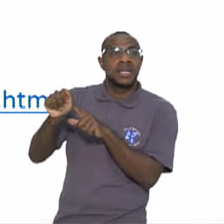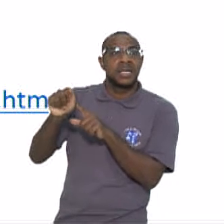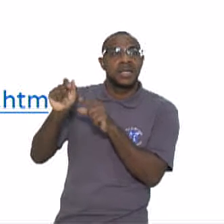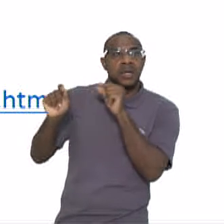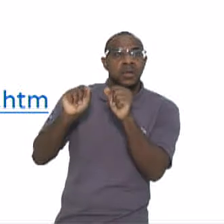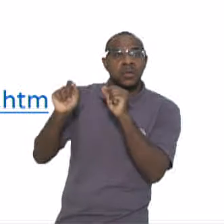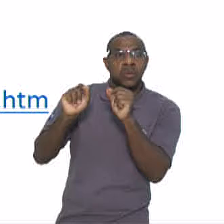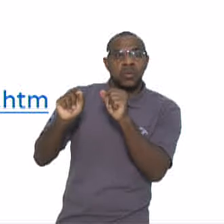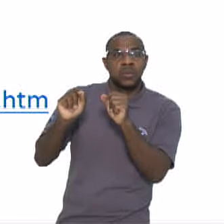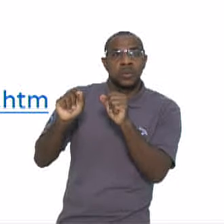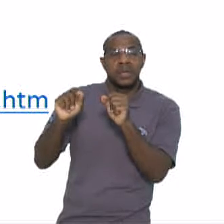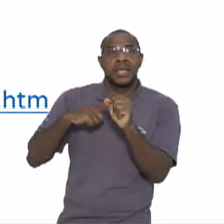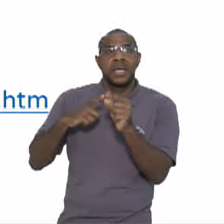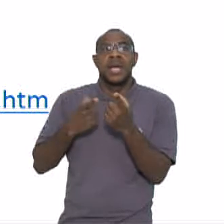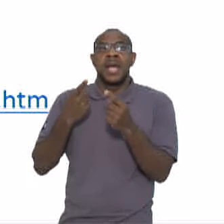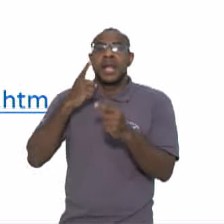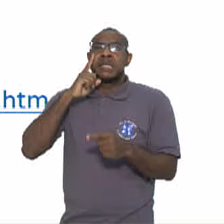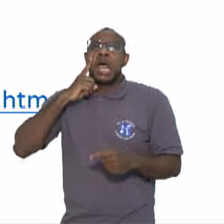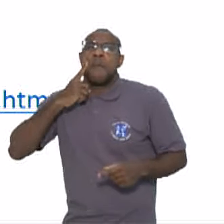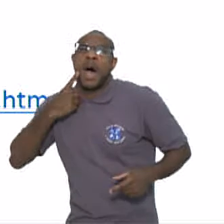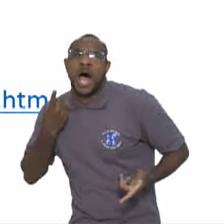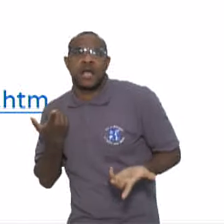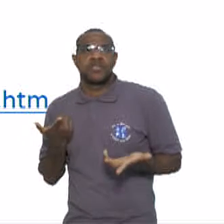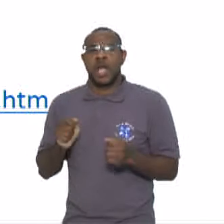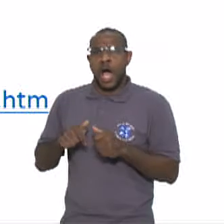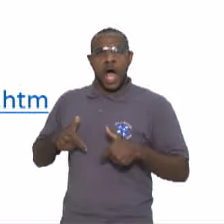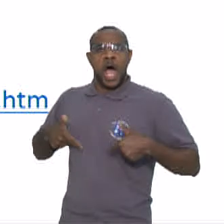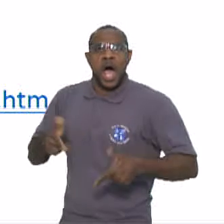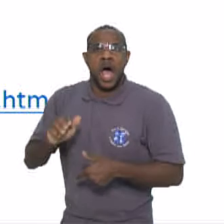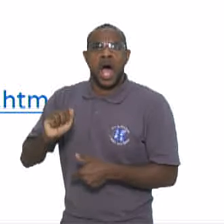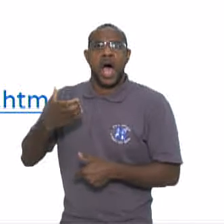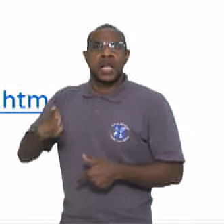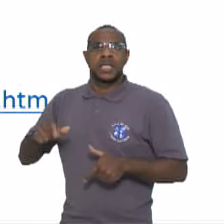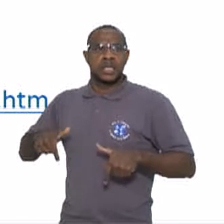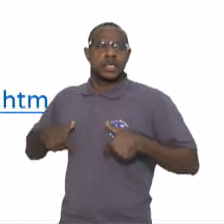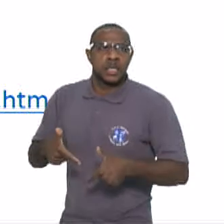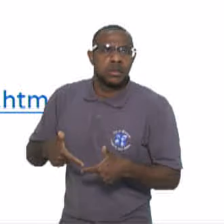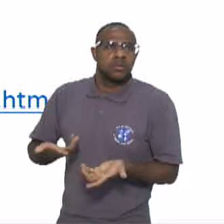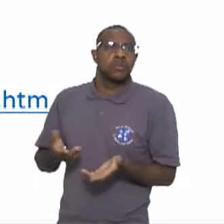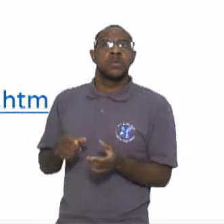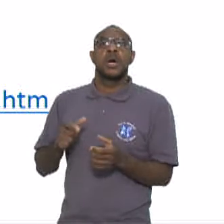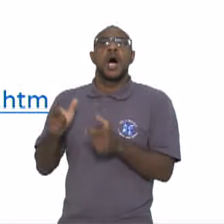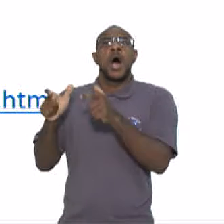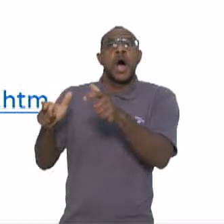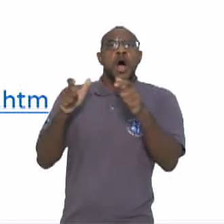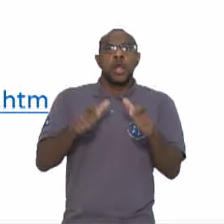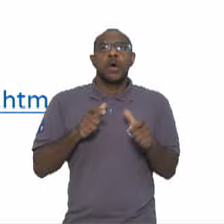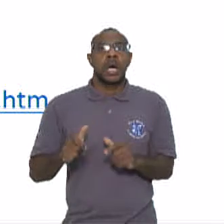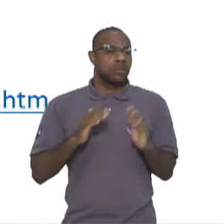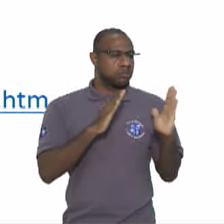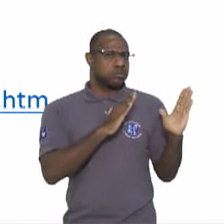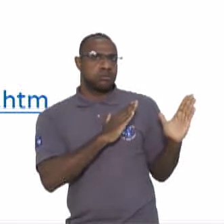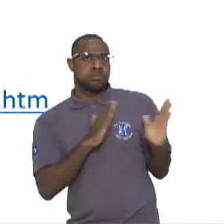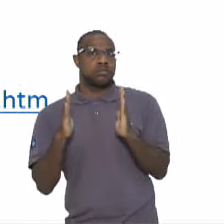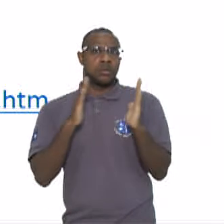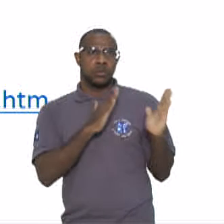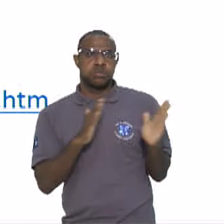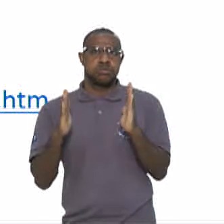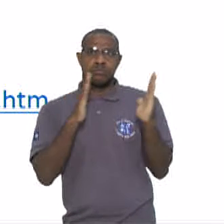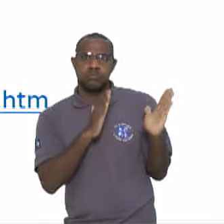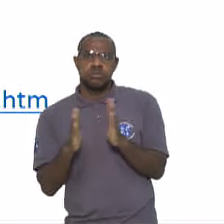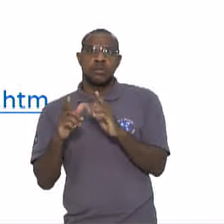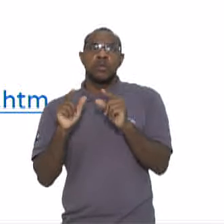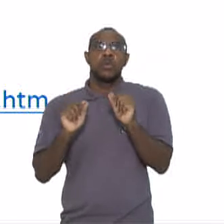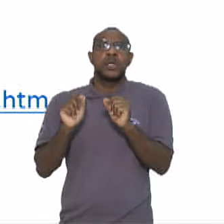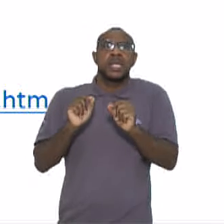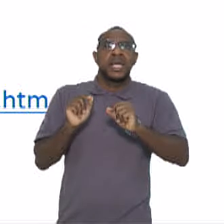roteiro, sessão contínua de ação dentro de uma mesma localização, sequência dramática com unidade de lugar